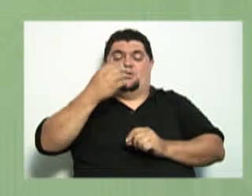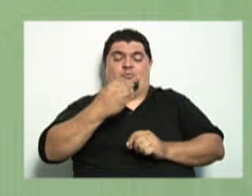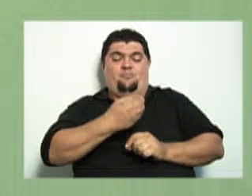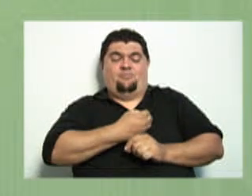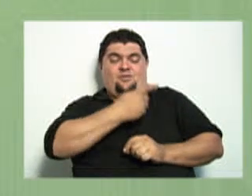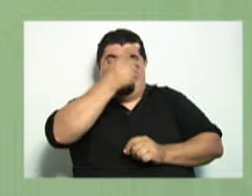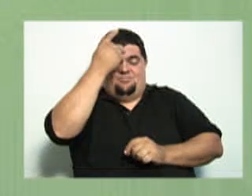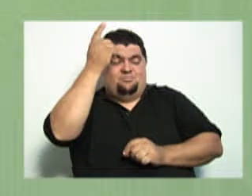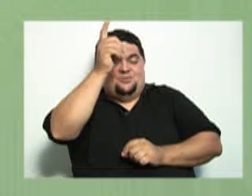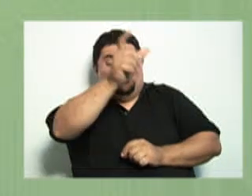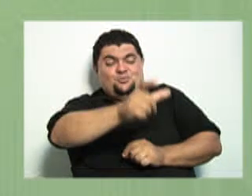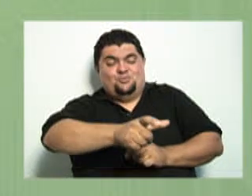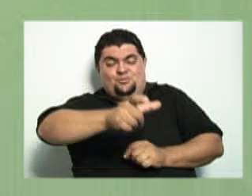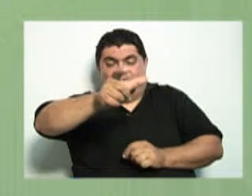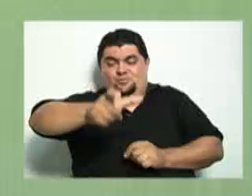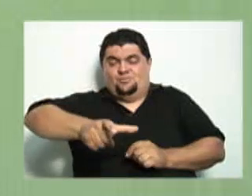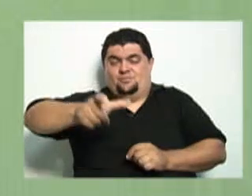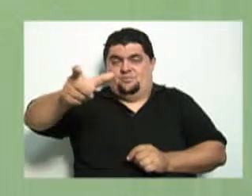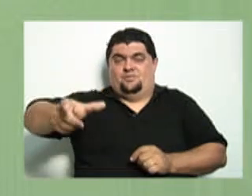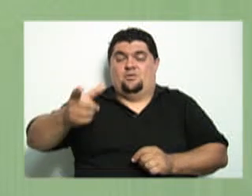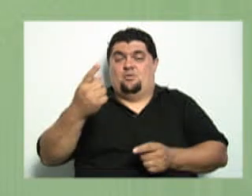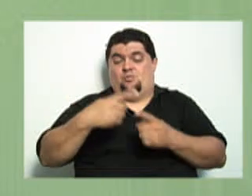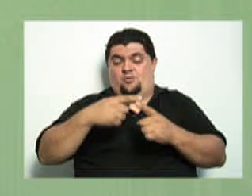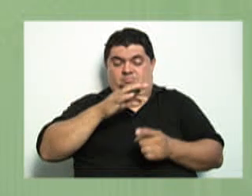vida das pessoas.